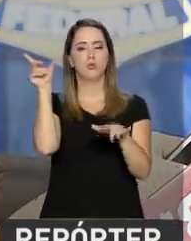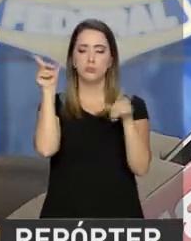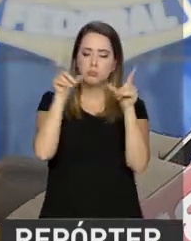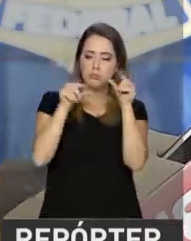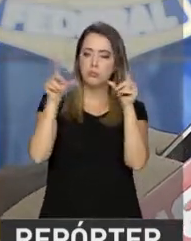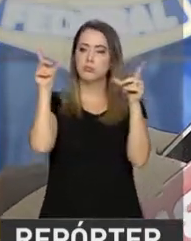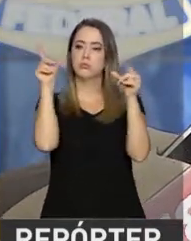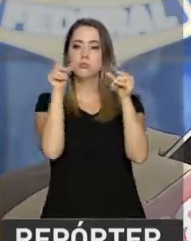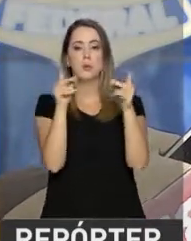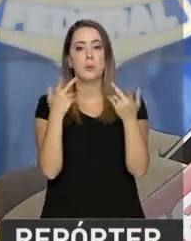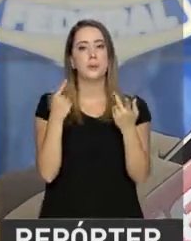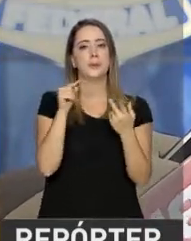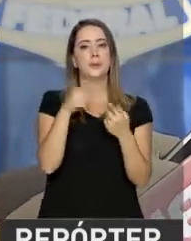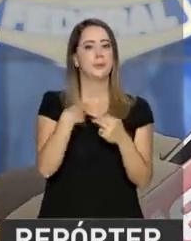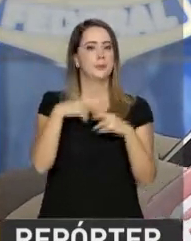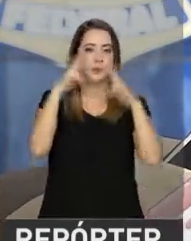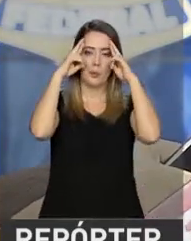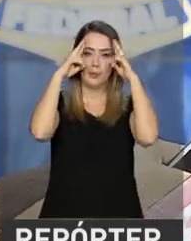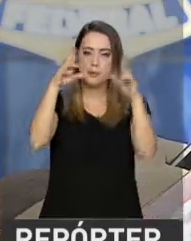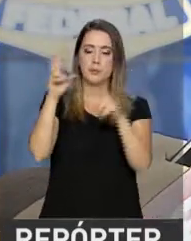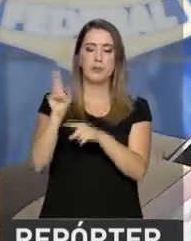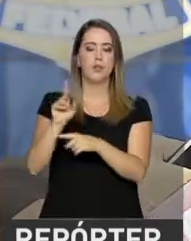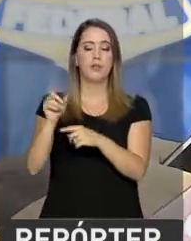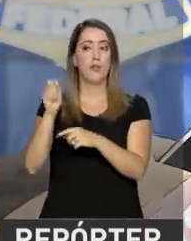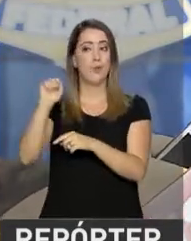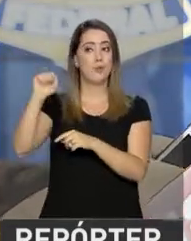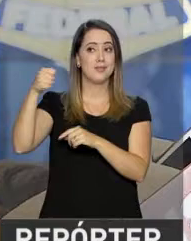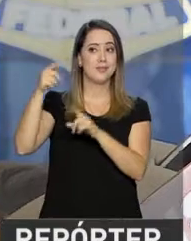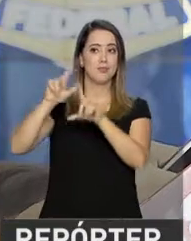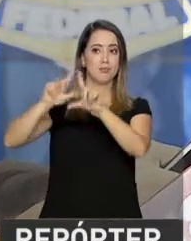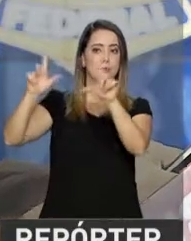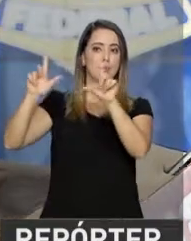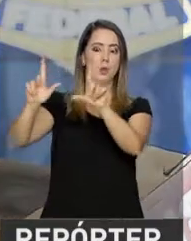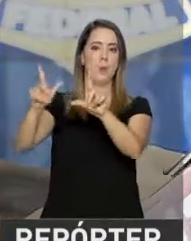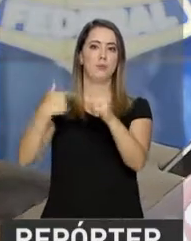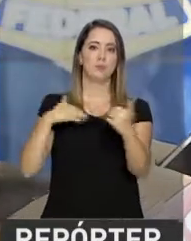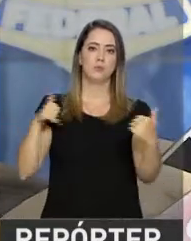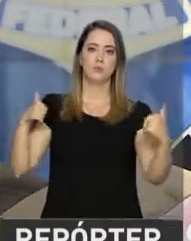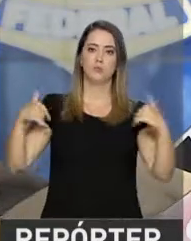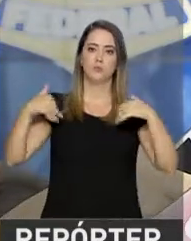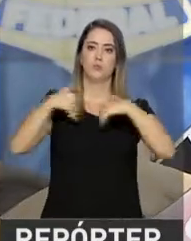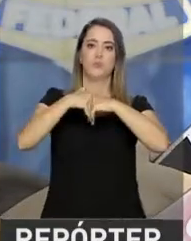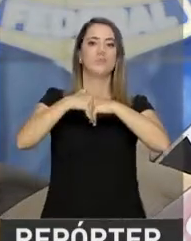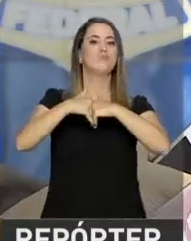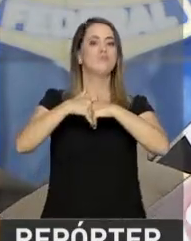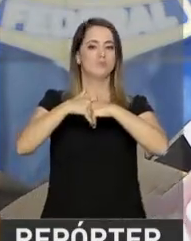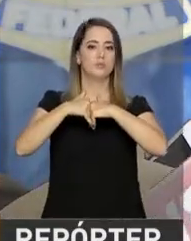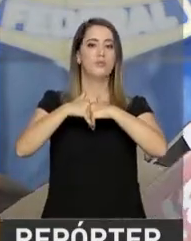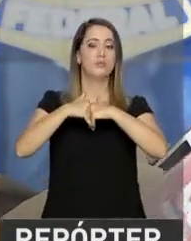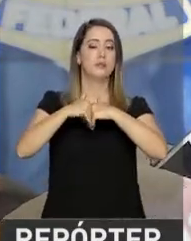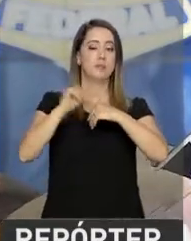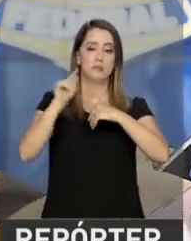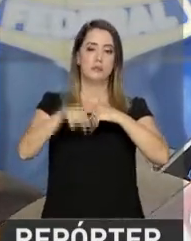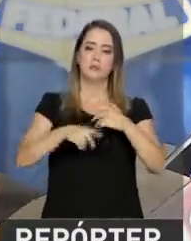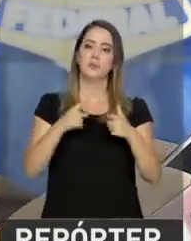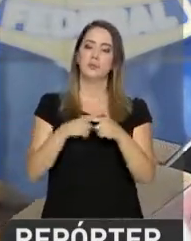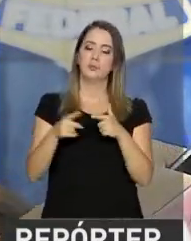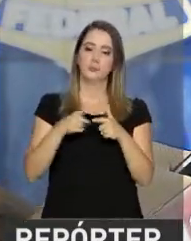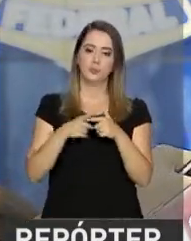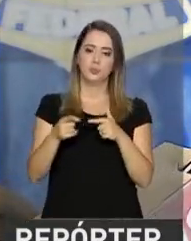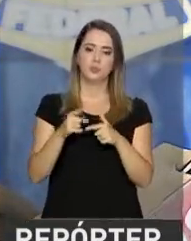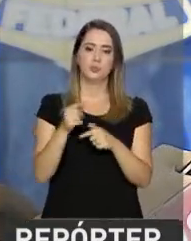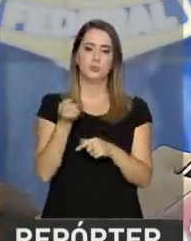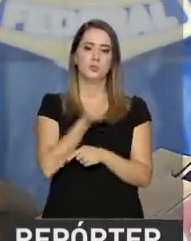desrespeito à sinalização provocando a colisão frontal a um acidente que impacta e